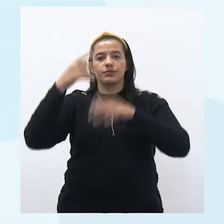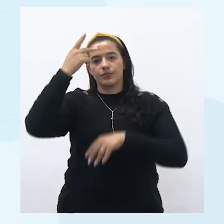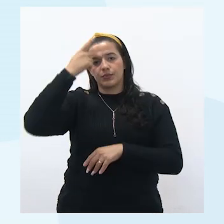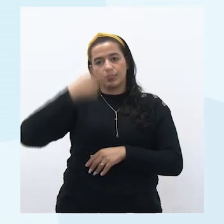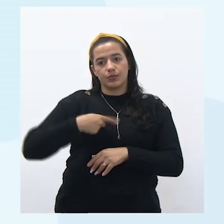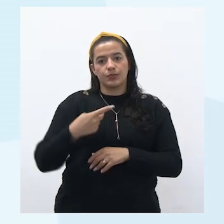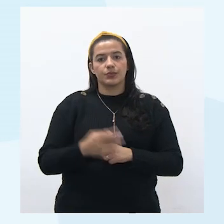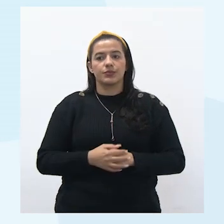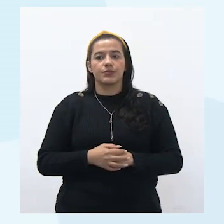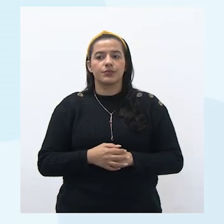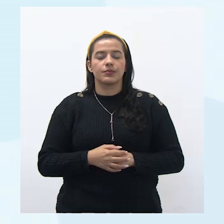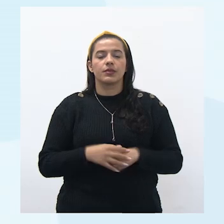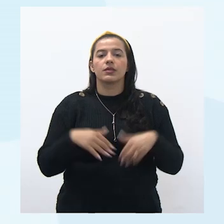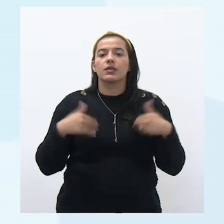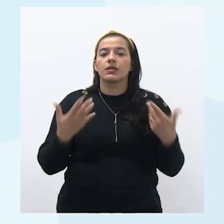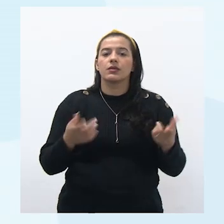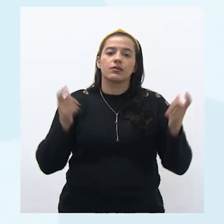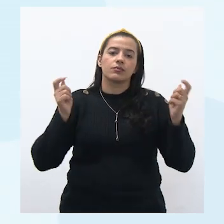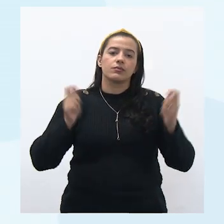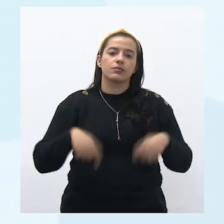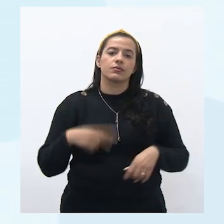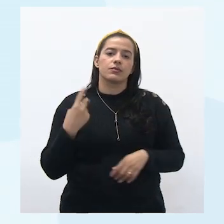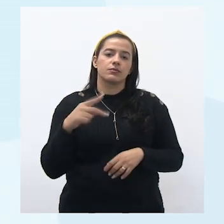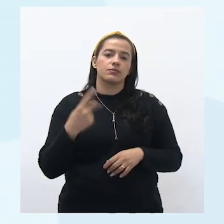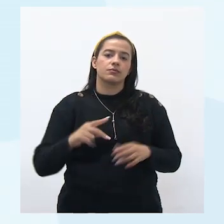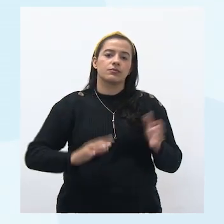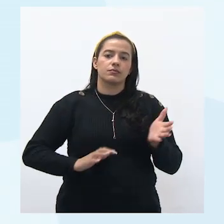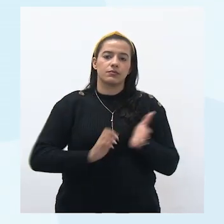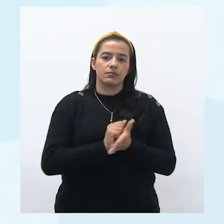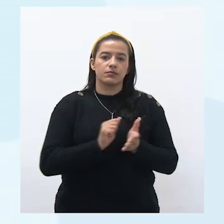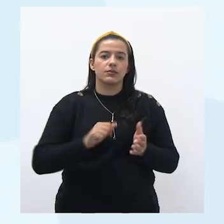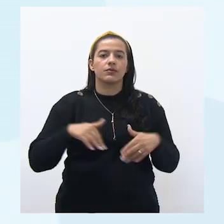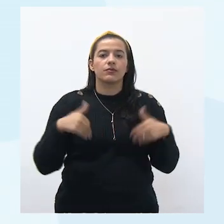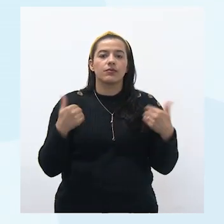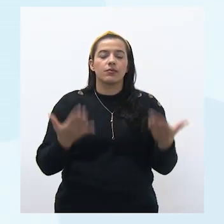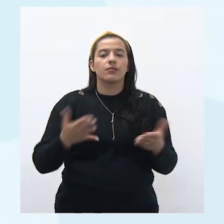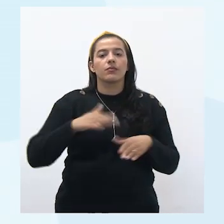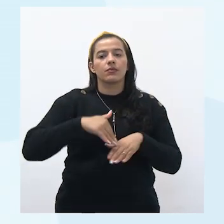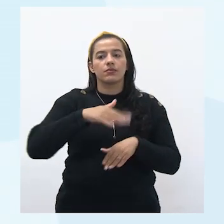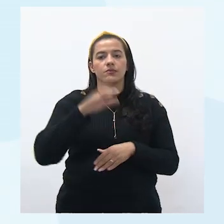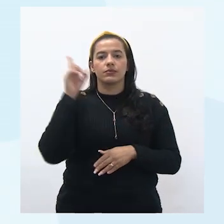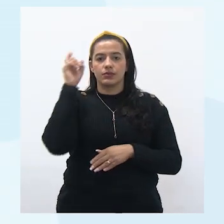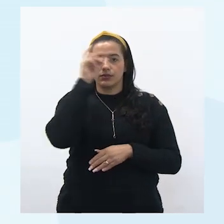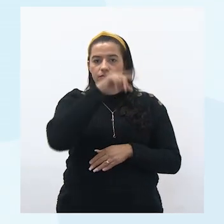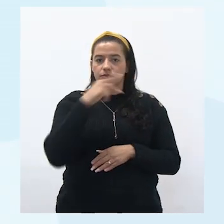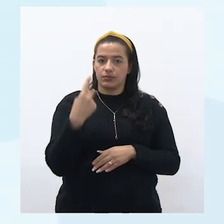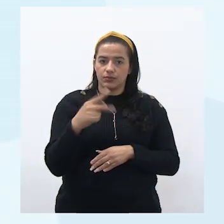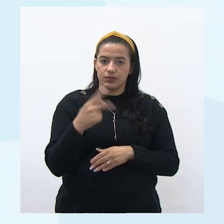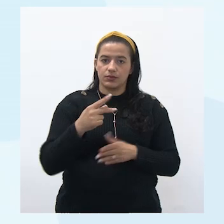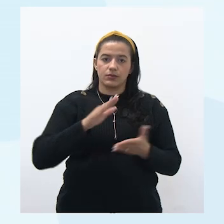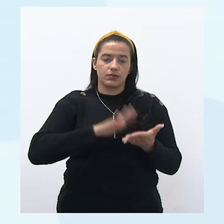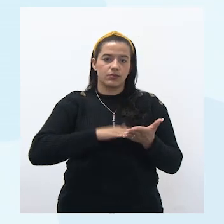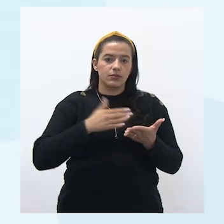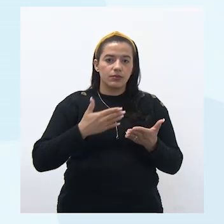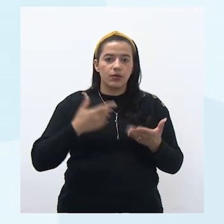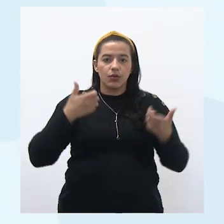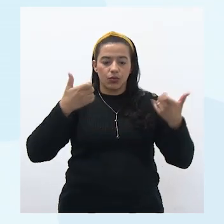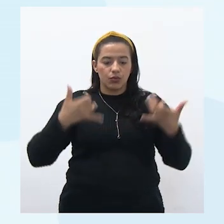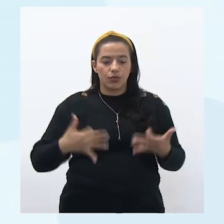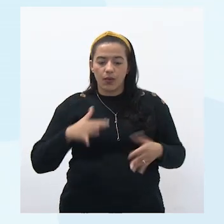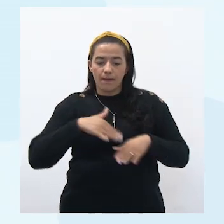tá, qual foi a competência lá que você foi preencher na rubrica que ficou mais difícil para você e que você percebeu como